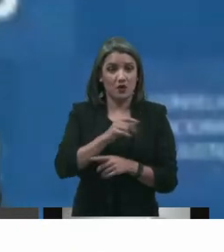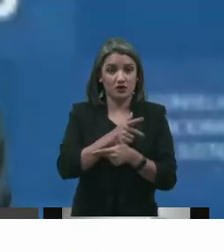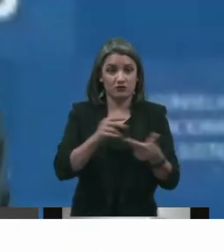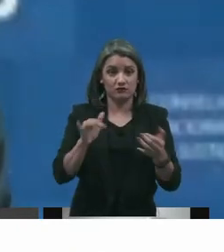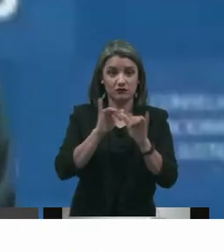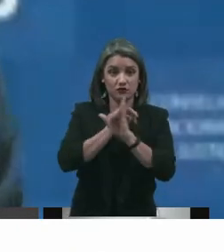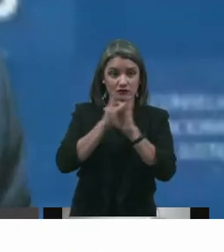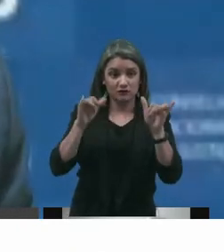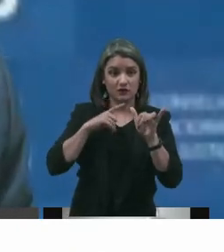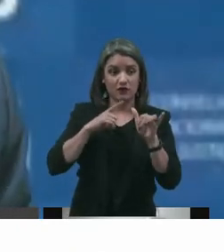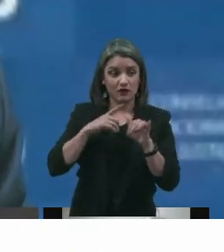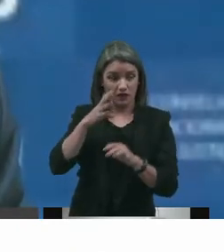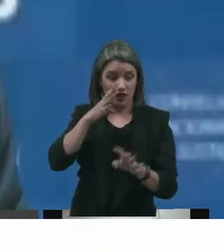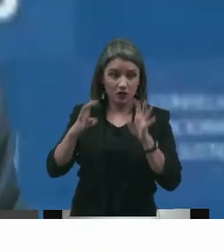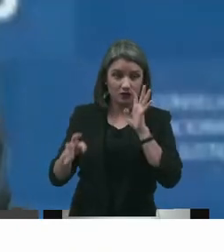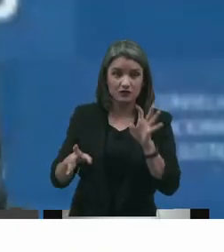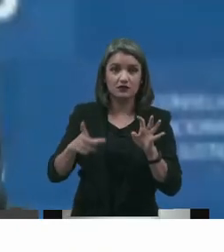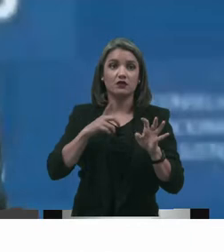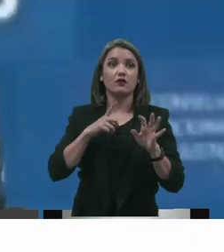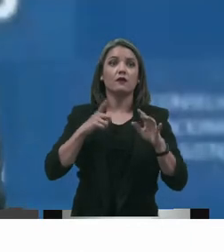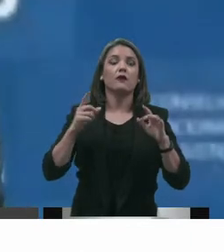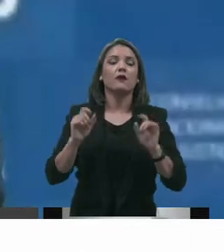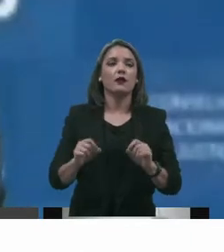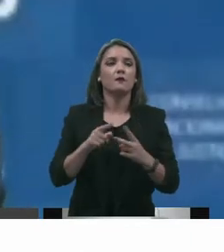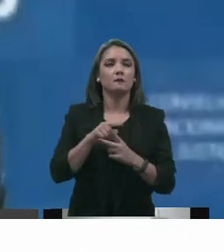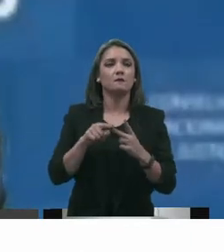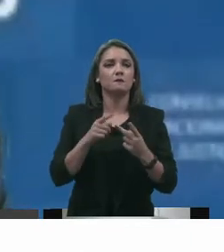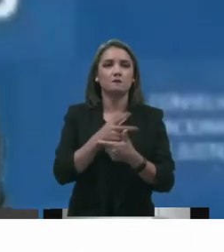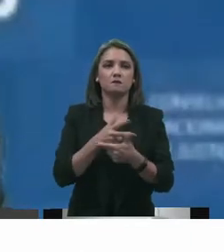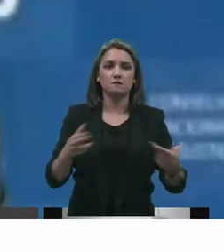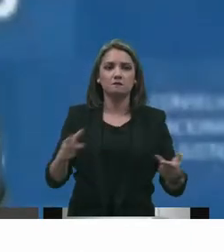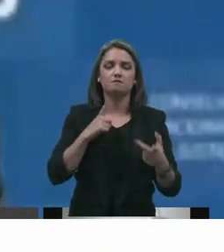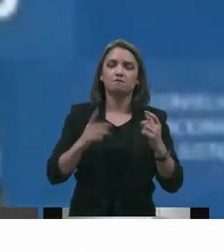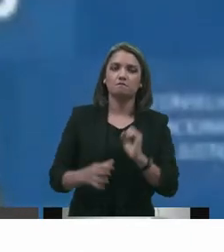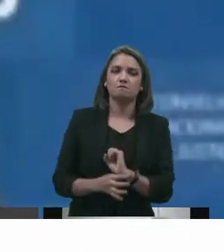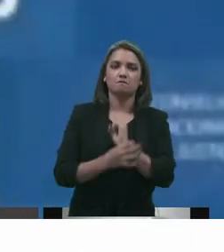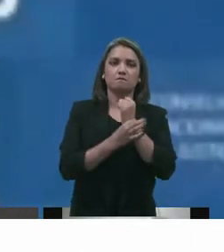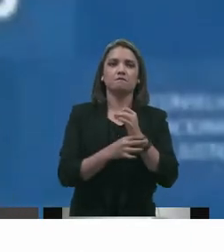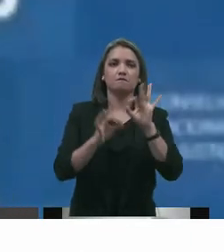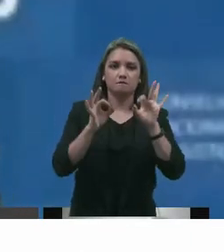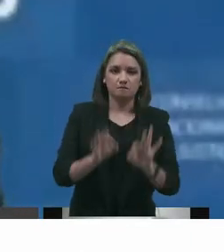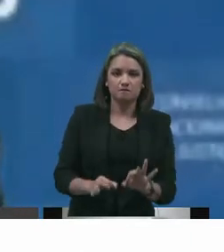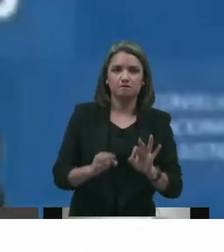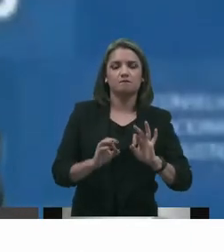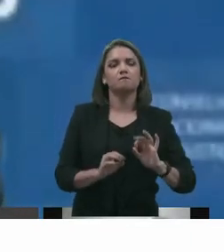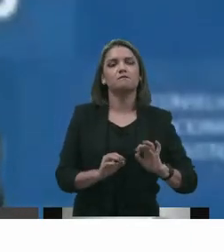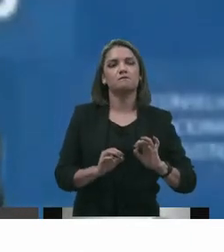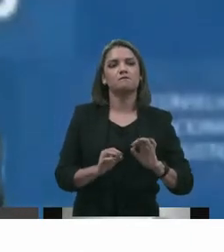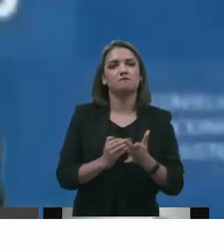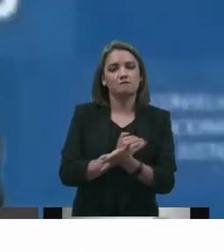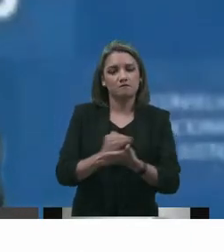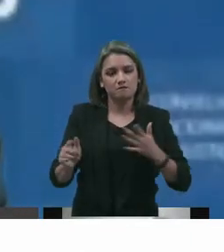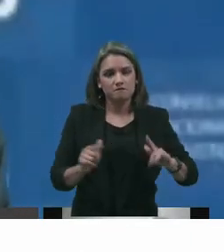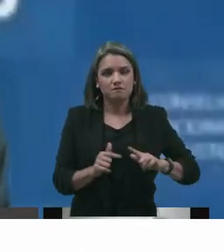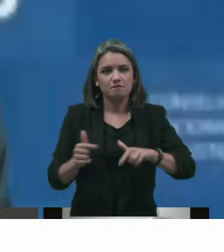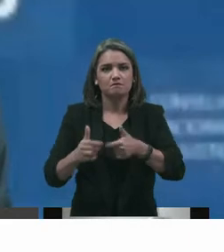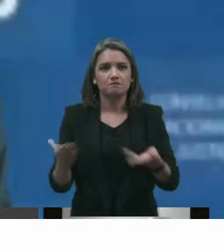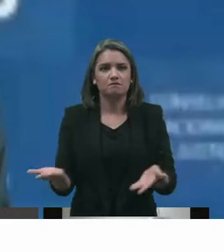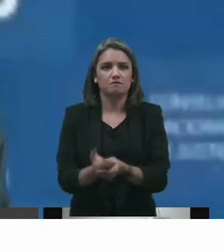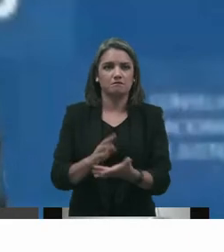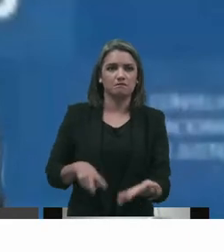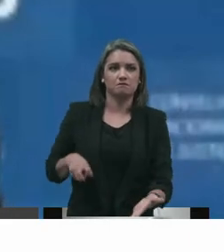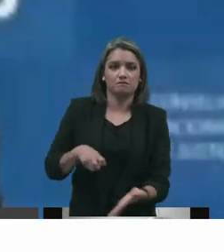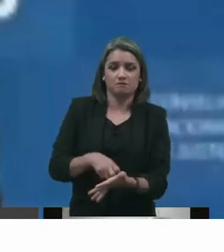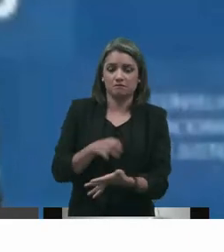a acusação, constituem o binômio que dá consistência à iniciativa sancionadora, sem o qual